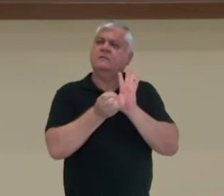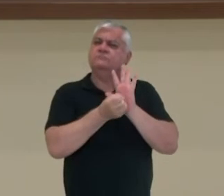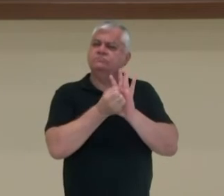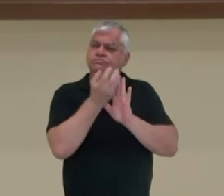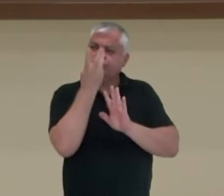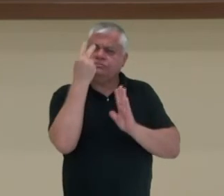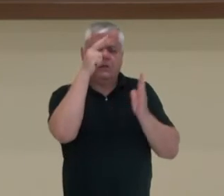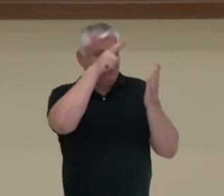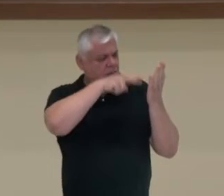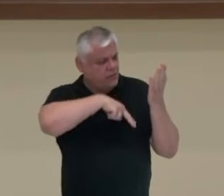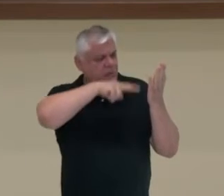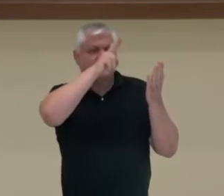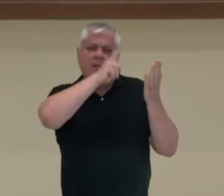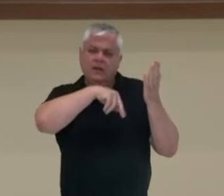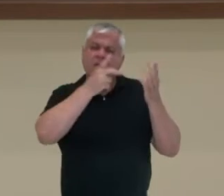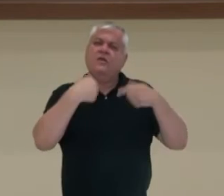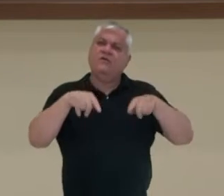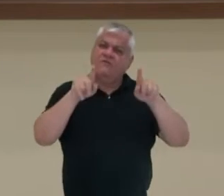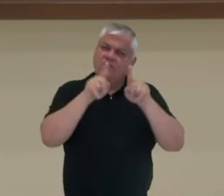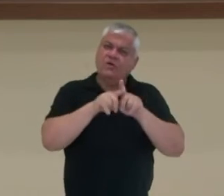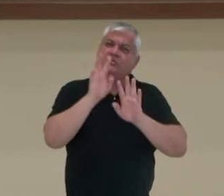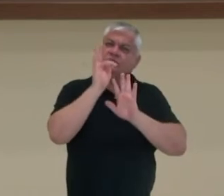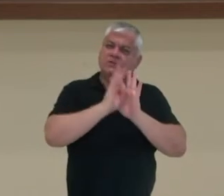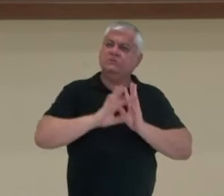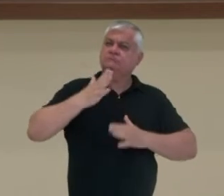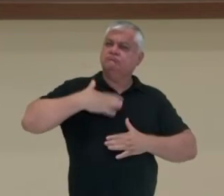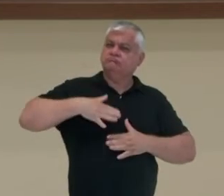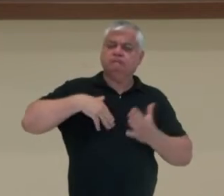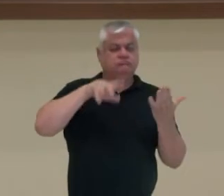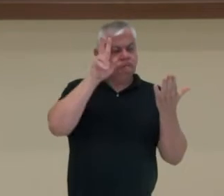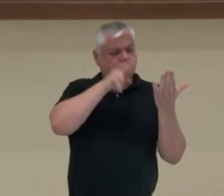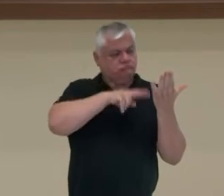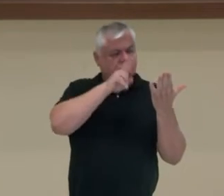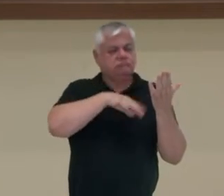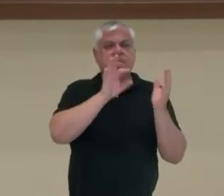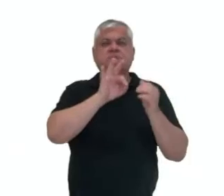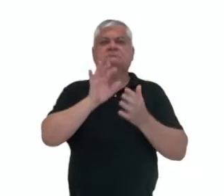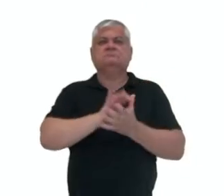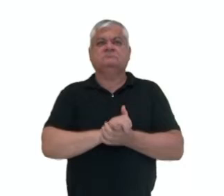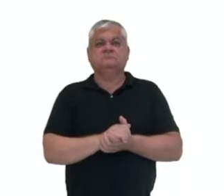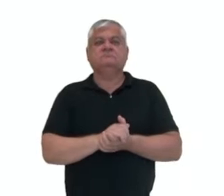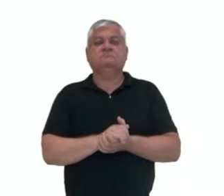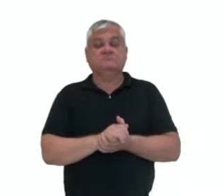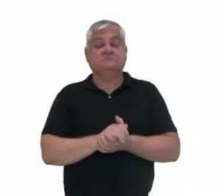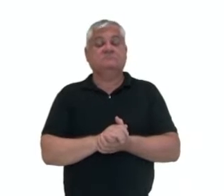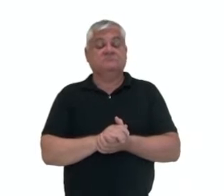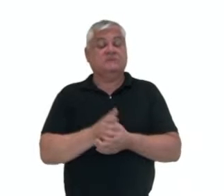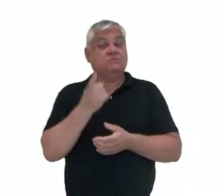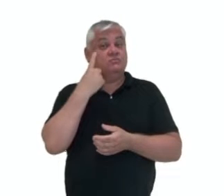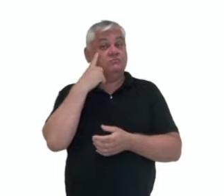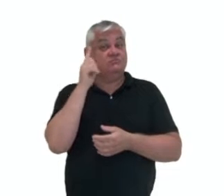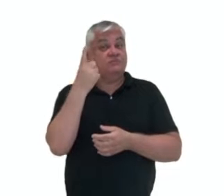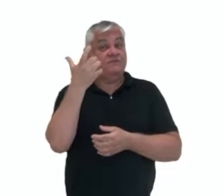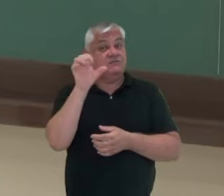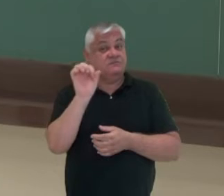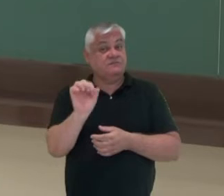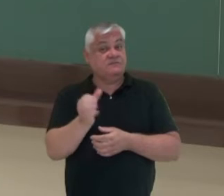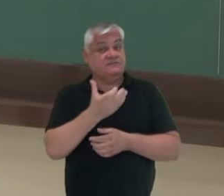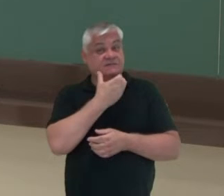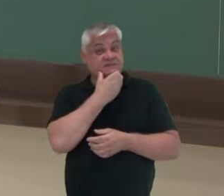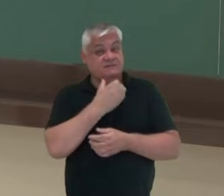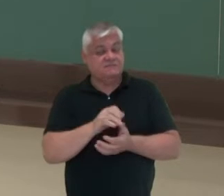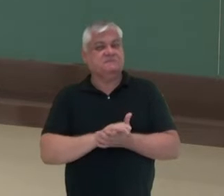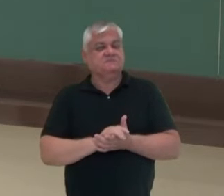reler, você retoma o texto calmamente e relê. Então, vamos ver. Na edição do dia 29 de dezembro,